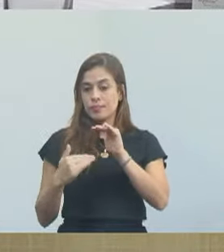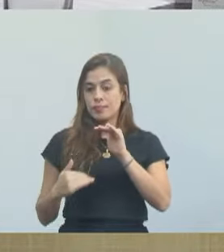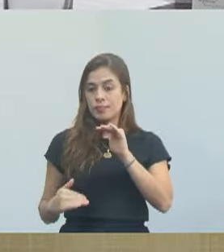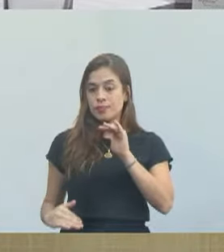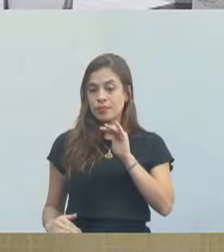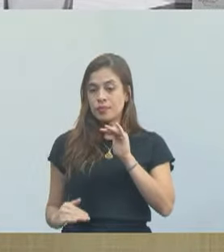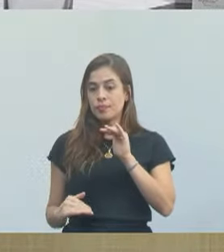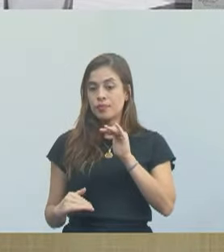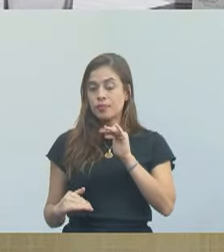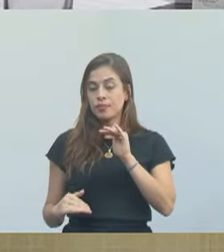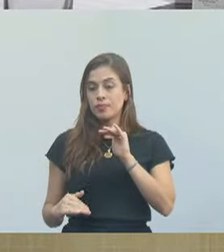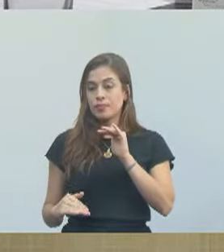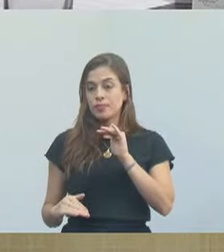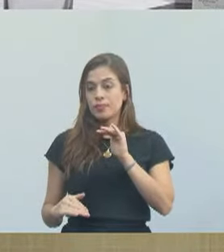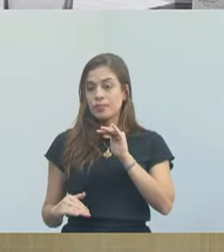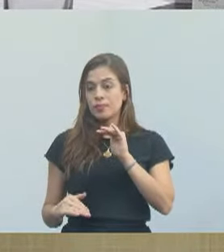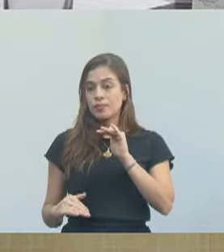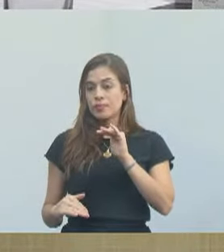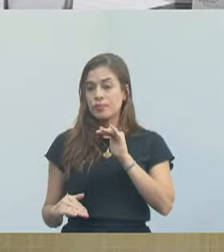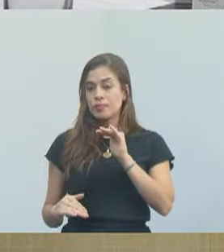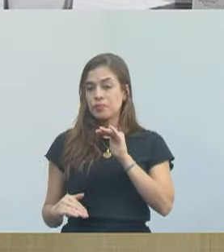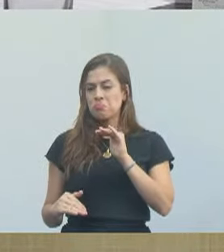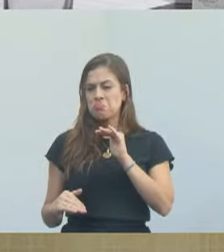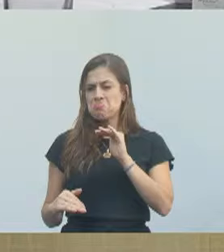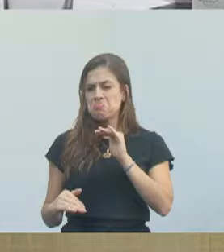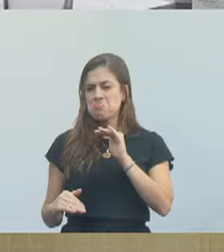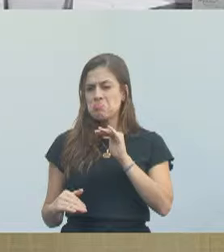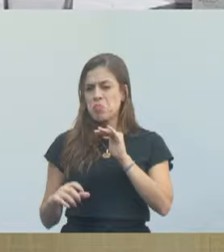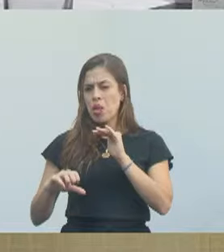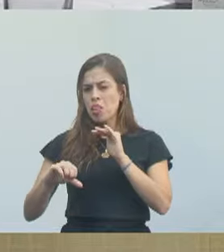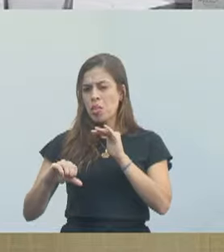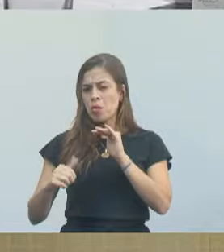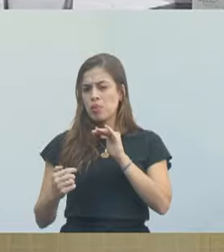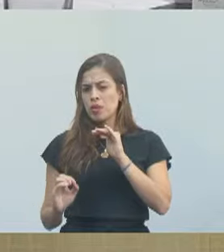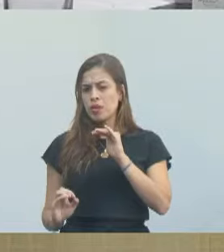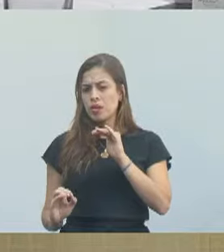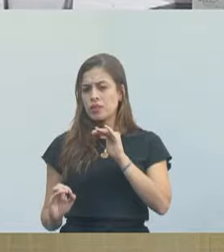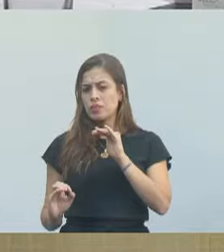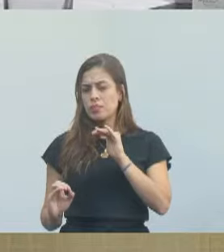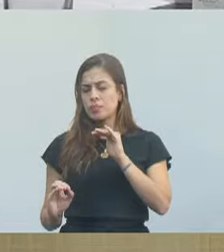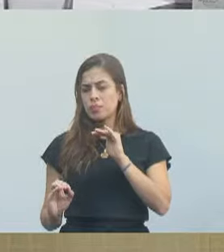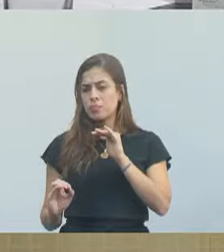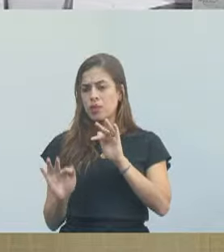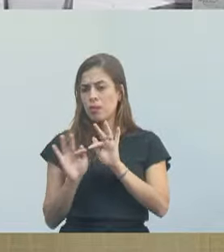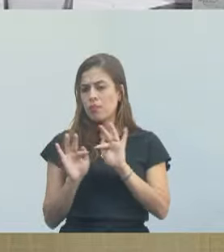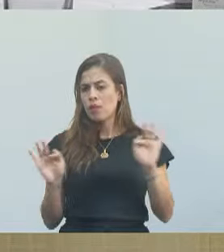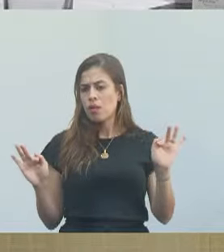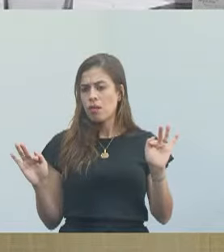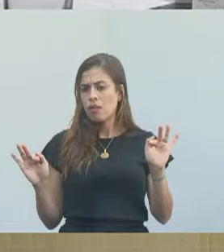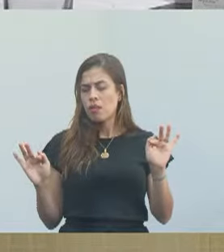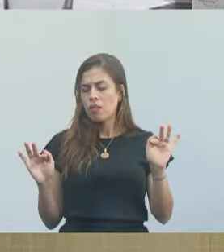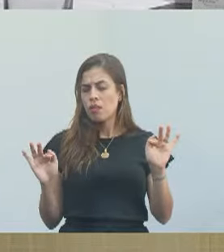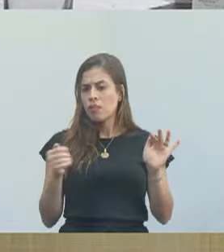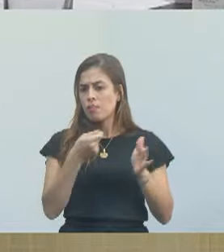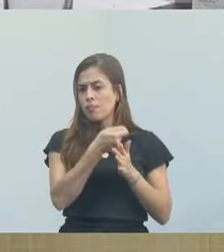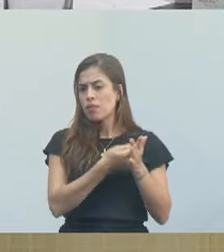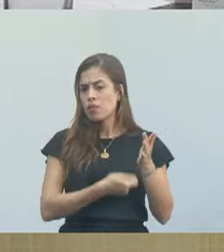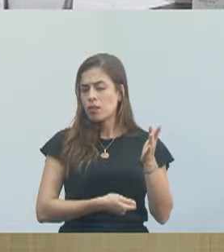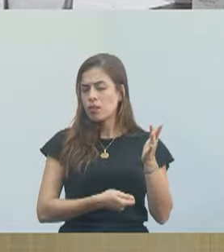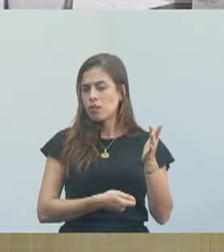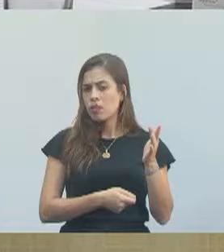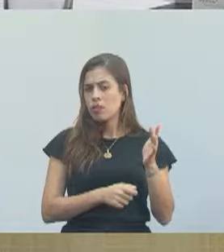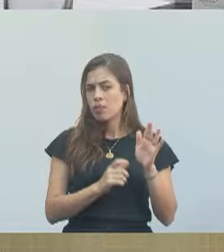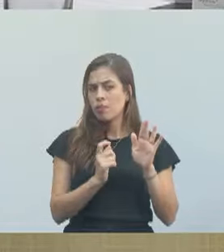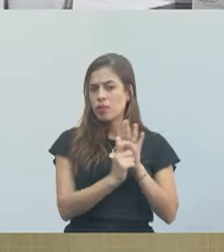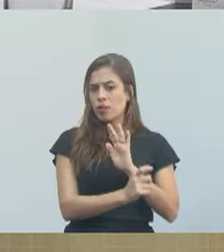identificados, respectivamente, como parágrafos 9º e 10º, com as seguintes redações. Parágrafo